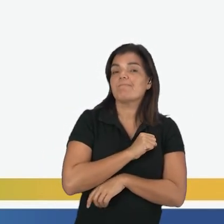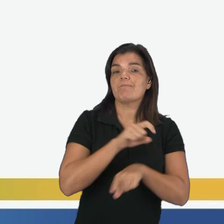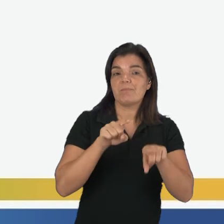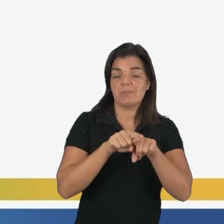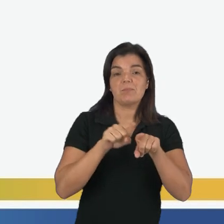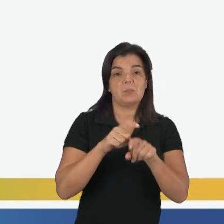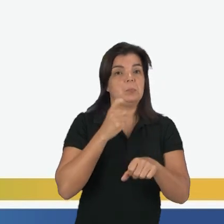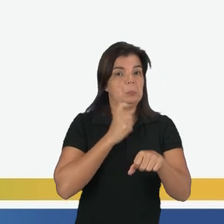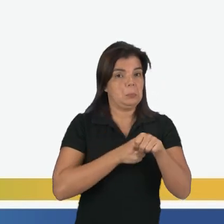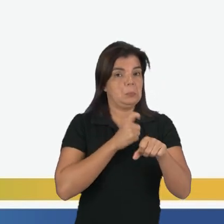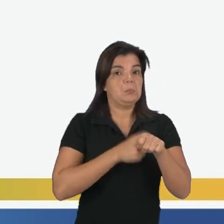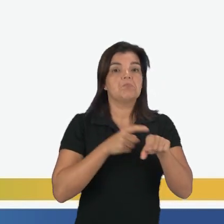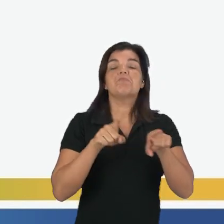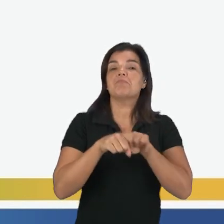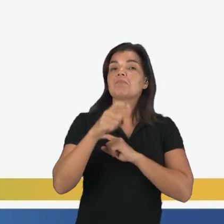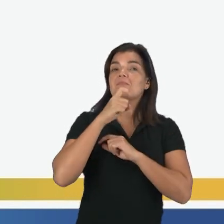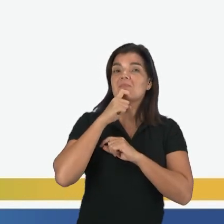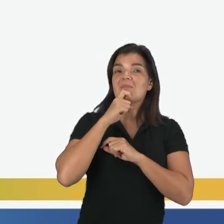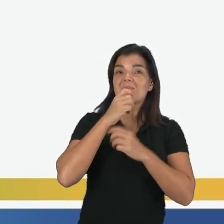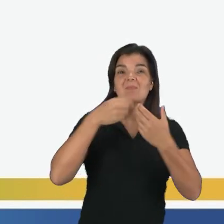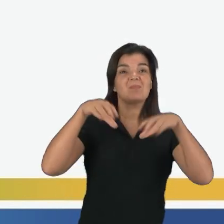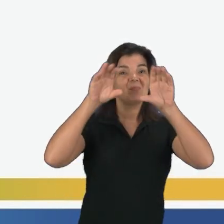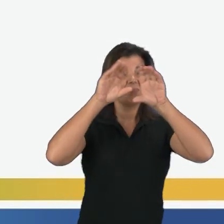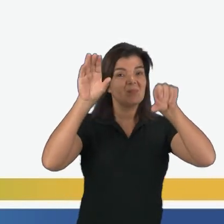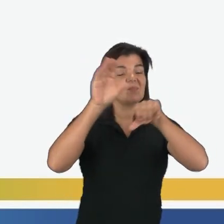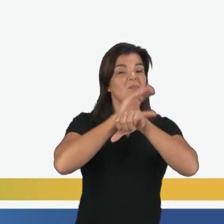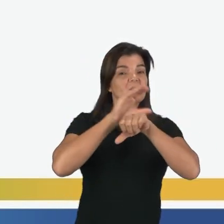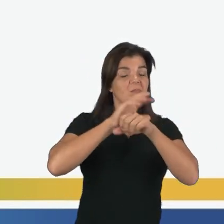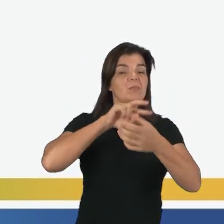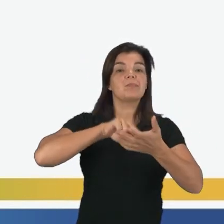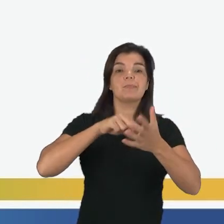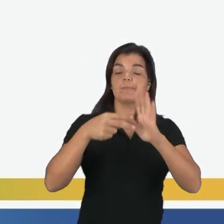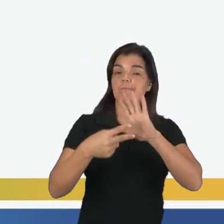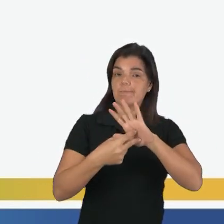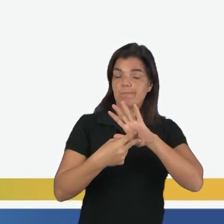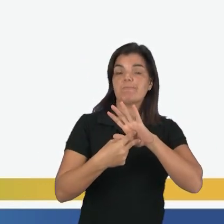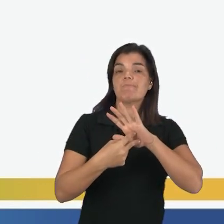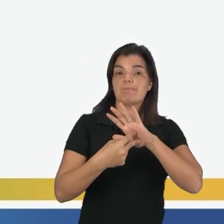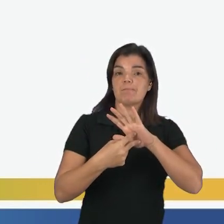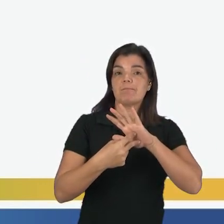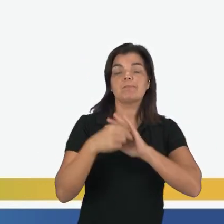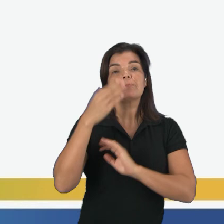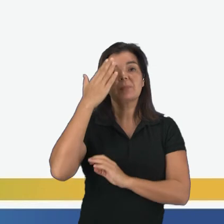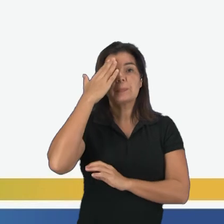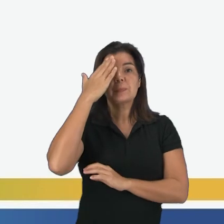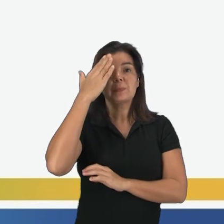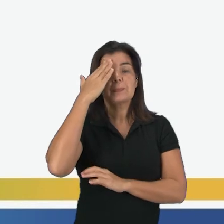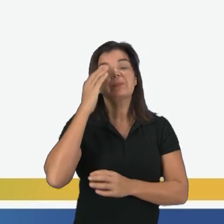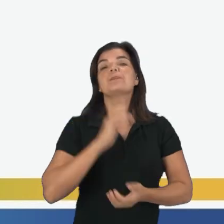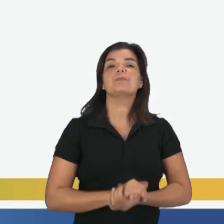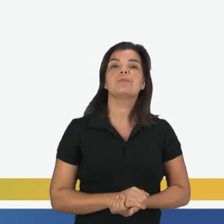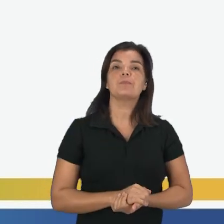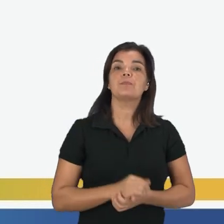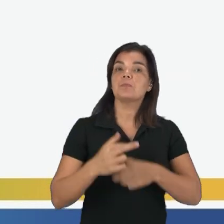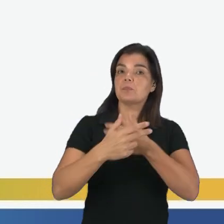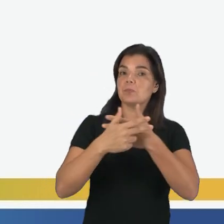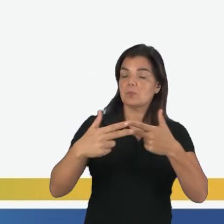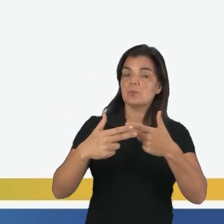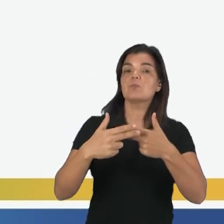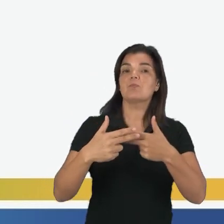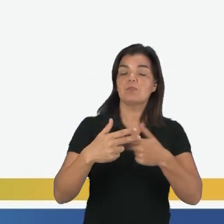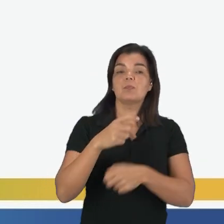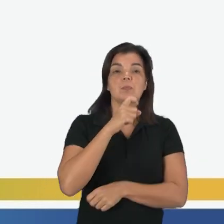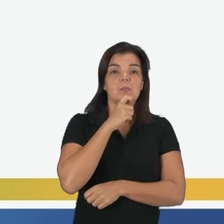coração mais frio, porque o céu cinzento, o cinza, ele dá essa interpretação, né, de algo ali que